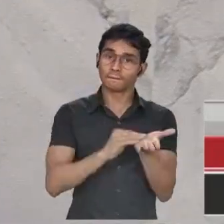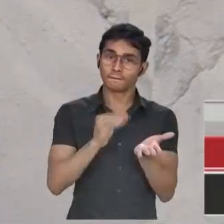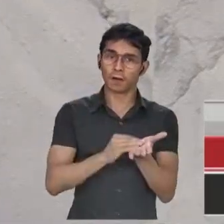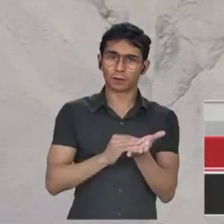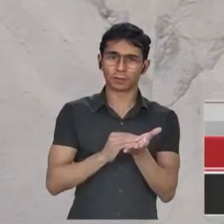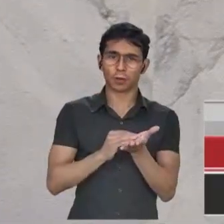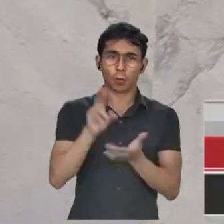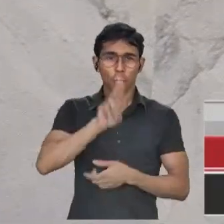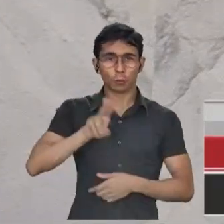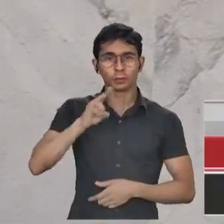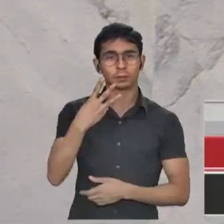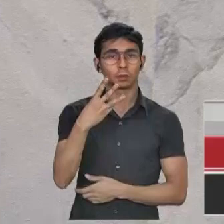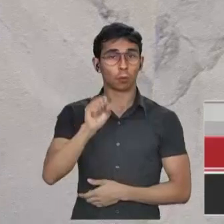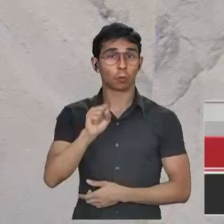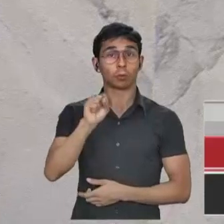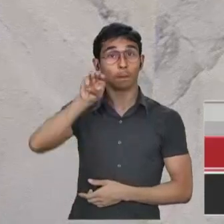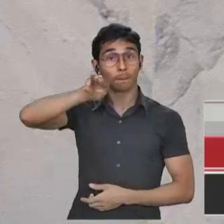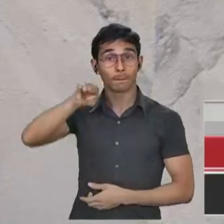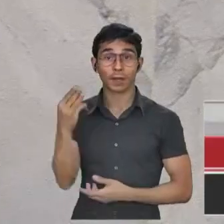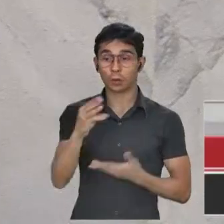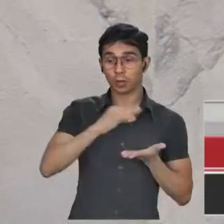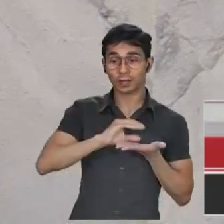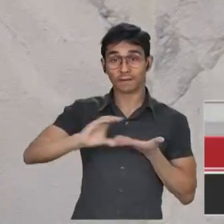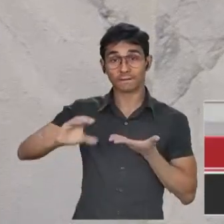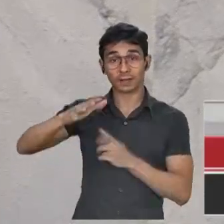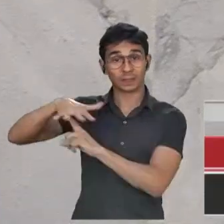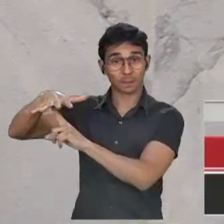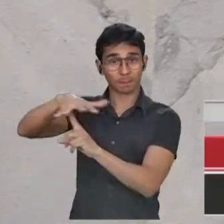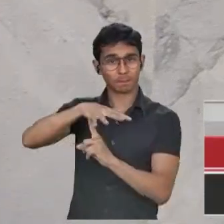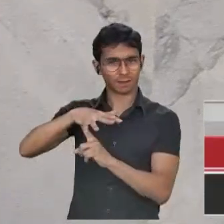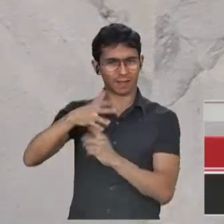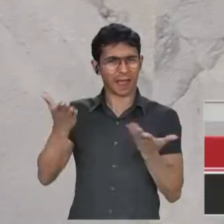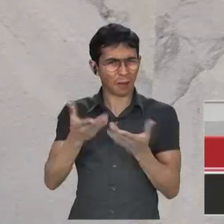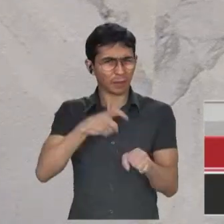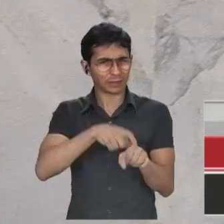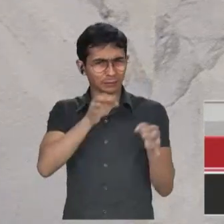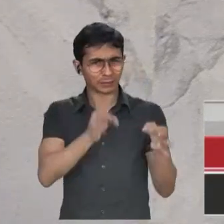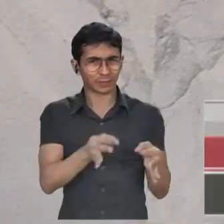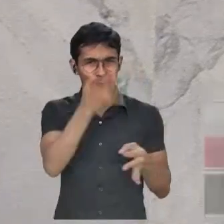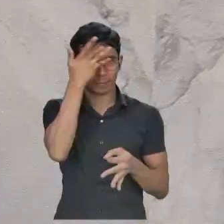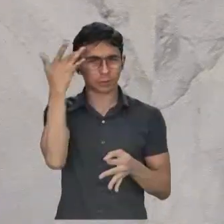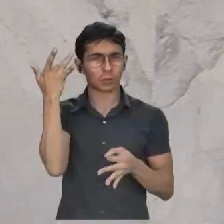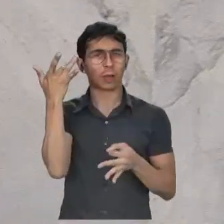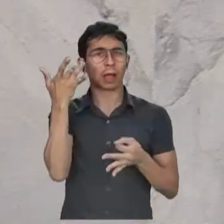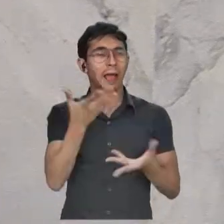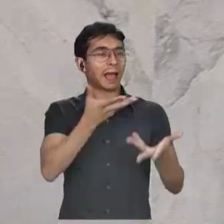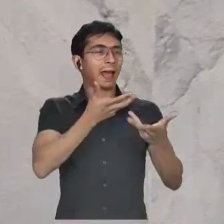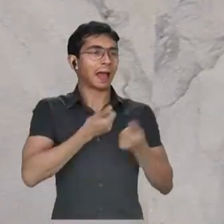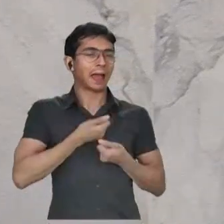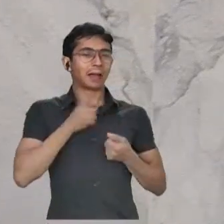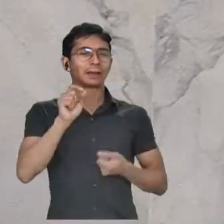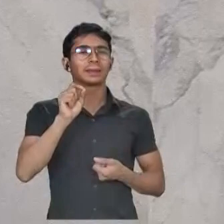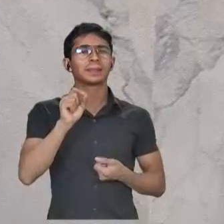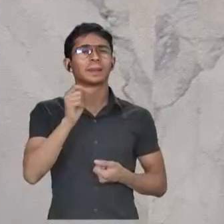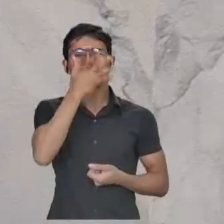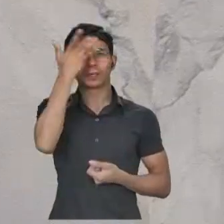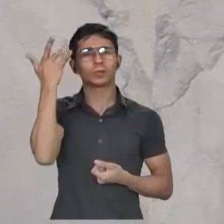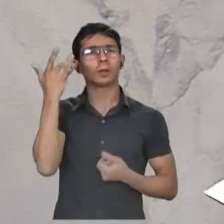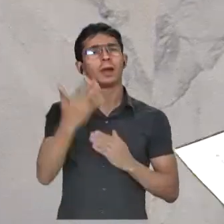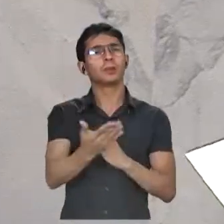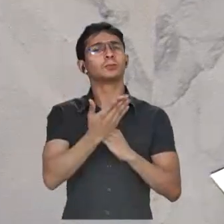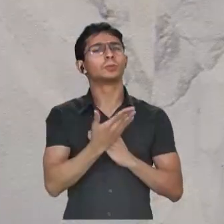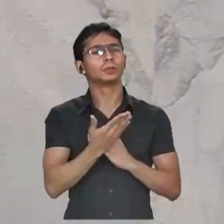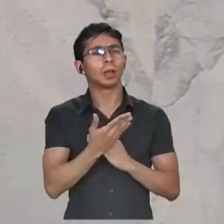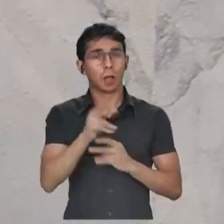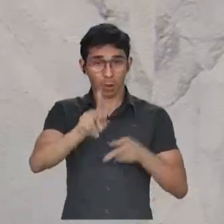milhões num parque será que a hora pra isso quem será que vai se beneficiar com isso a deputada márcia lia quem será não é a